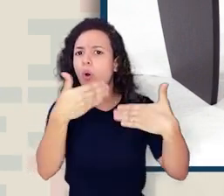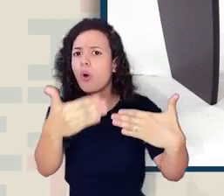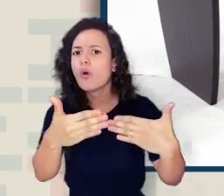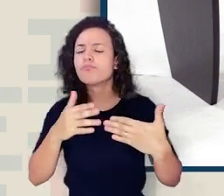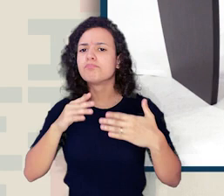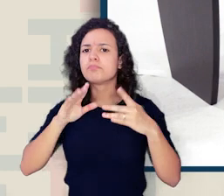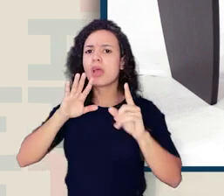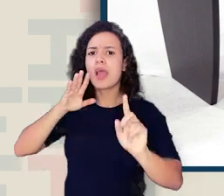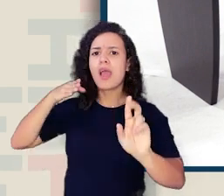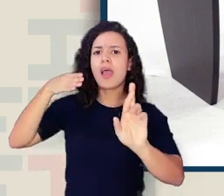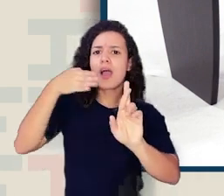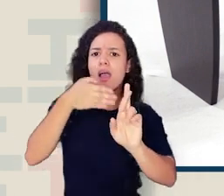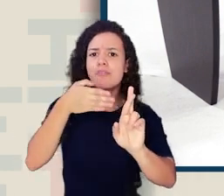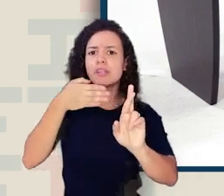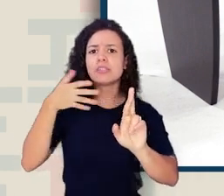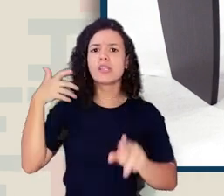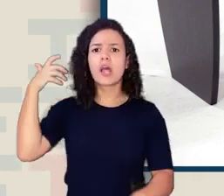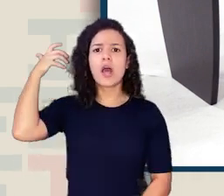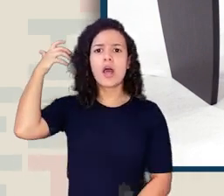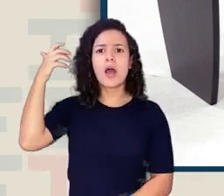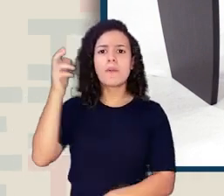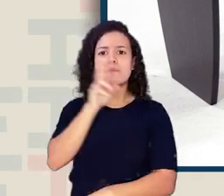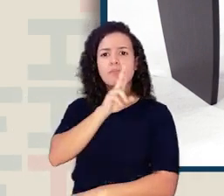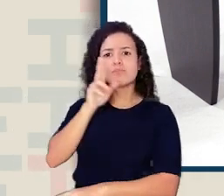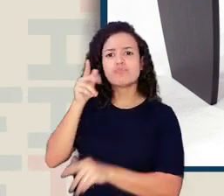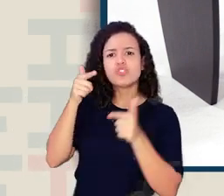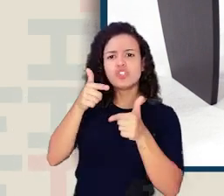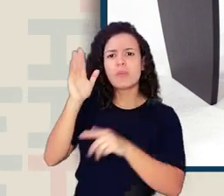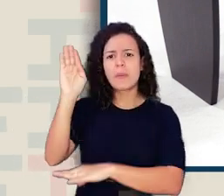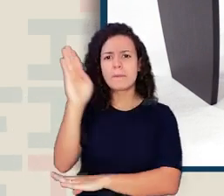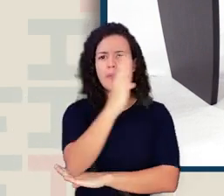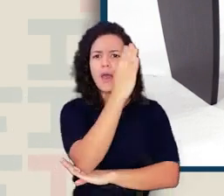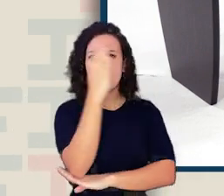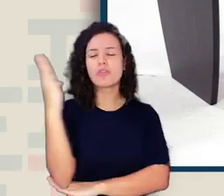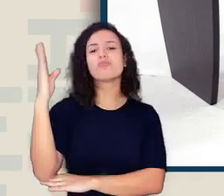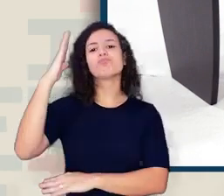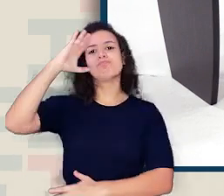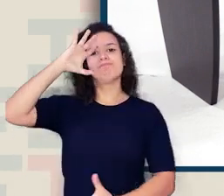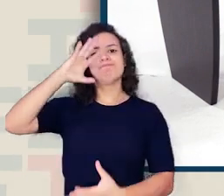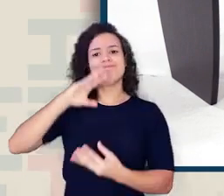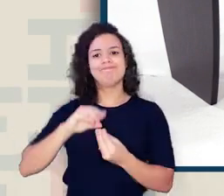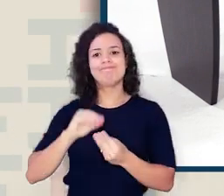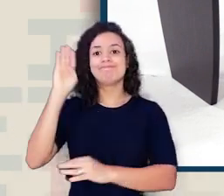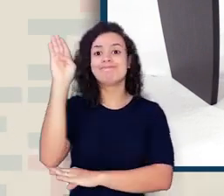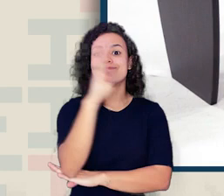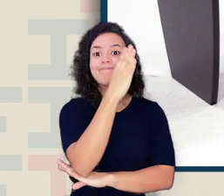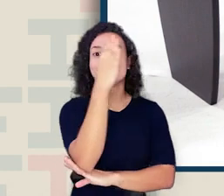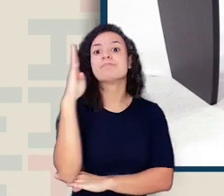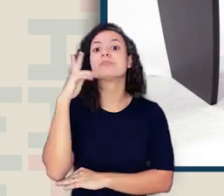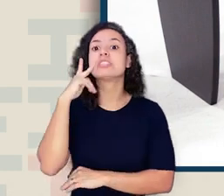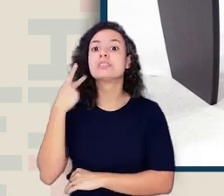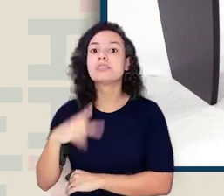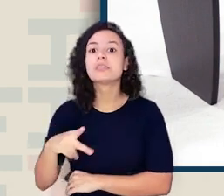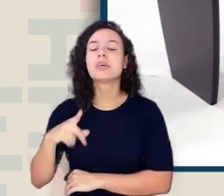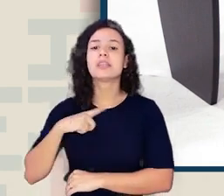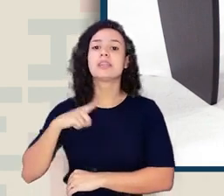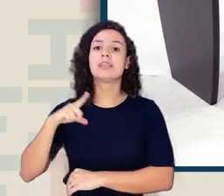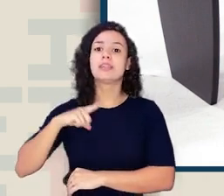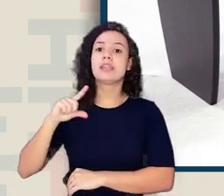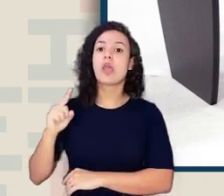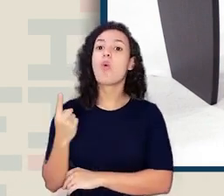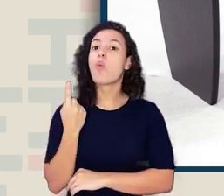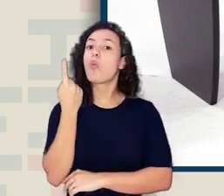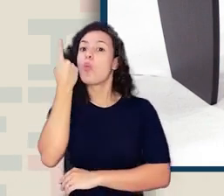acelerado, as referências a esse nome maracatu, vai nos dar a entender então que o nosso maracatu cearense possui